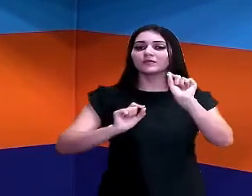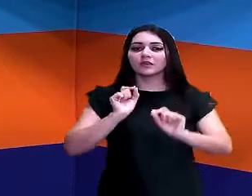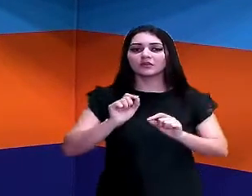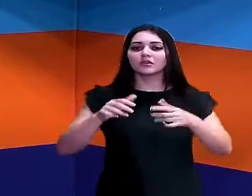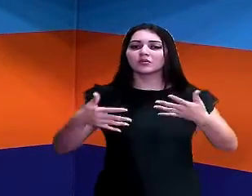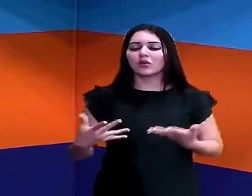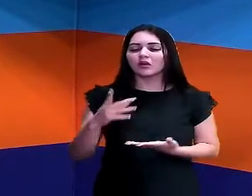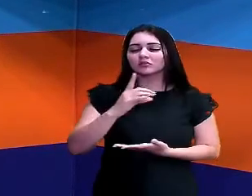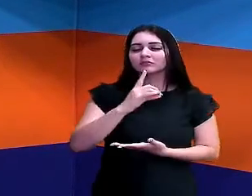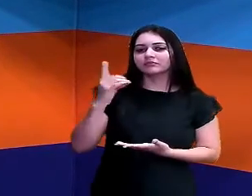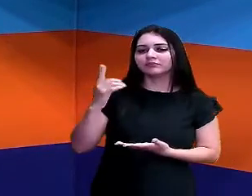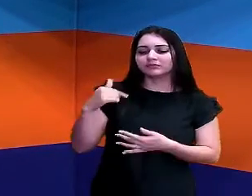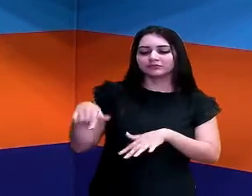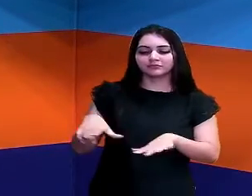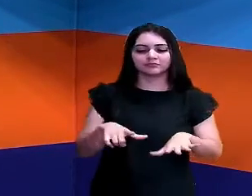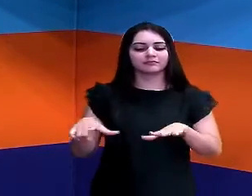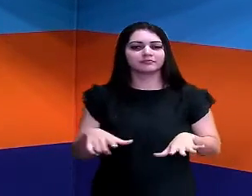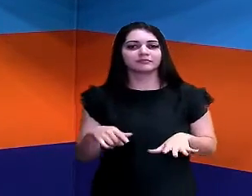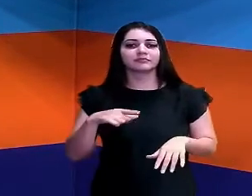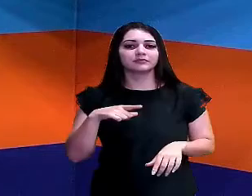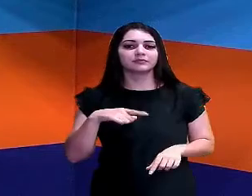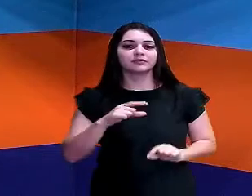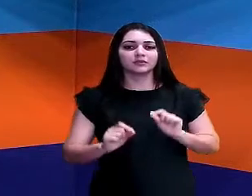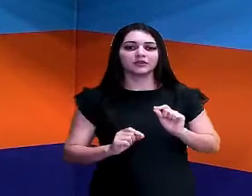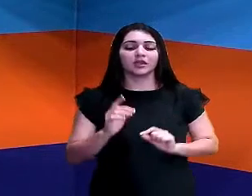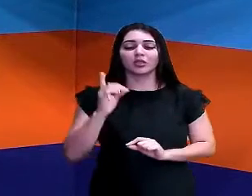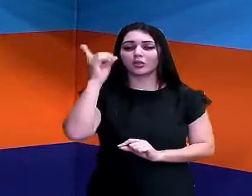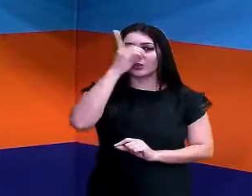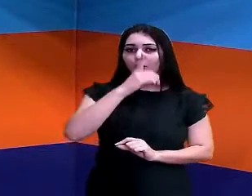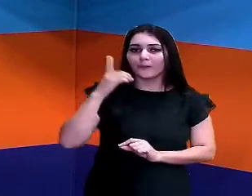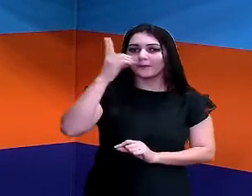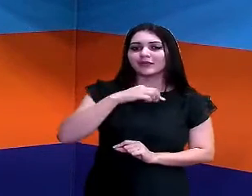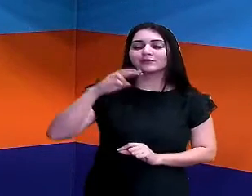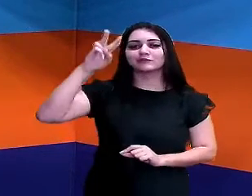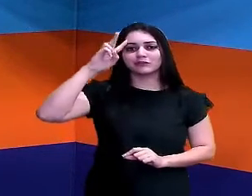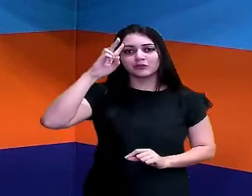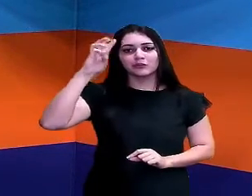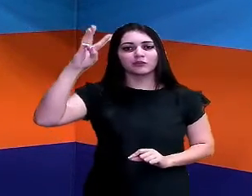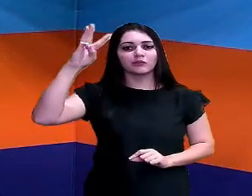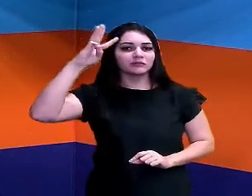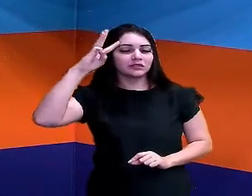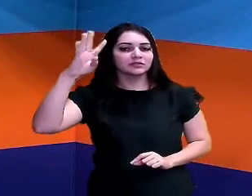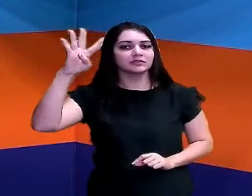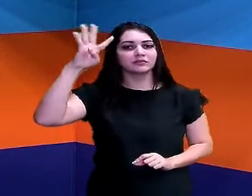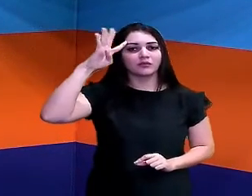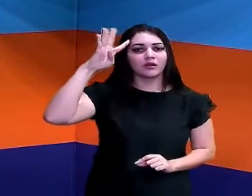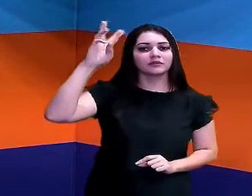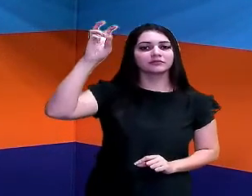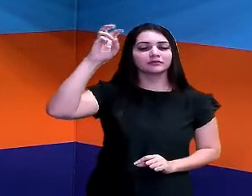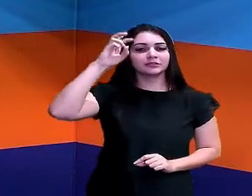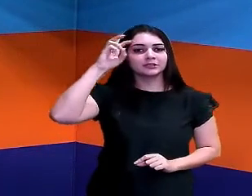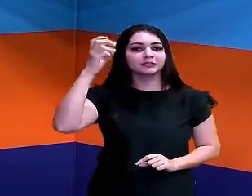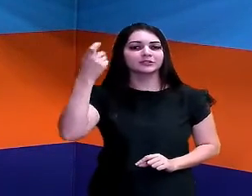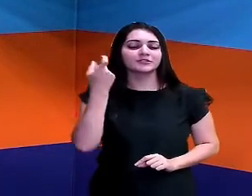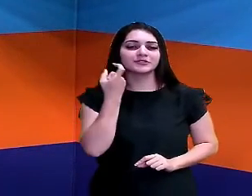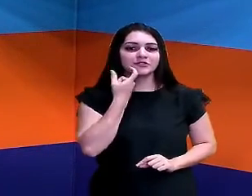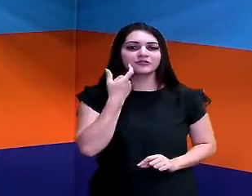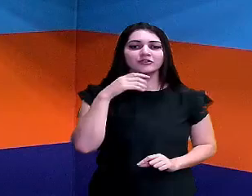os dias da semana. Eu tenho domingo, segunda, terça, quarta,